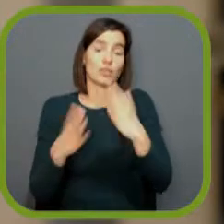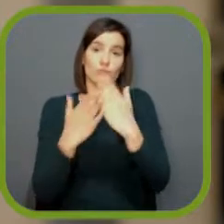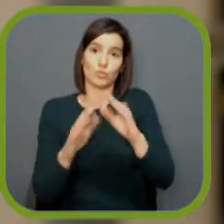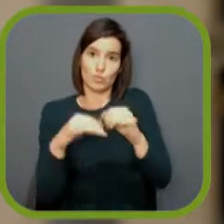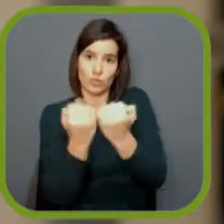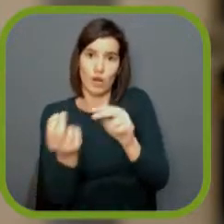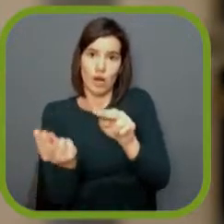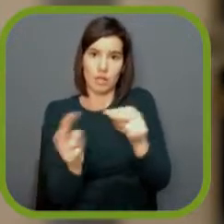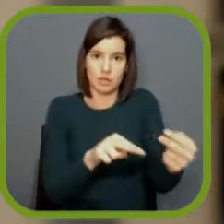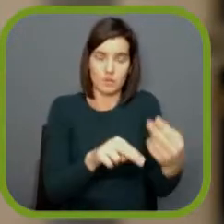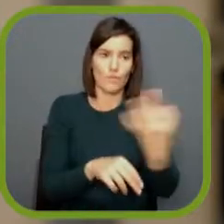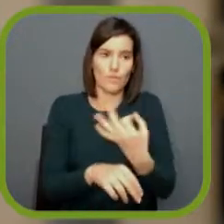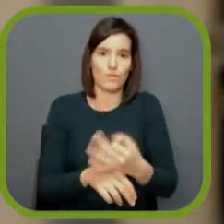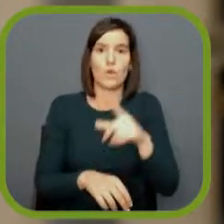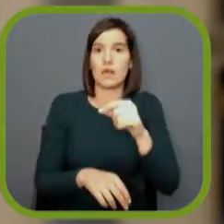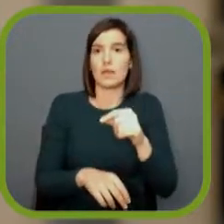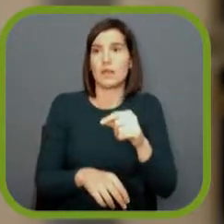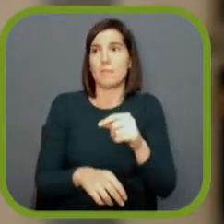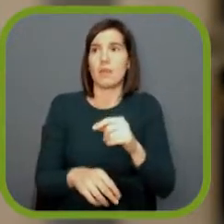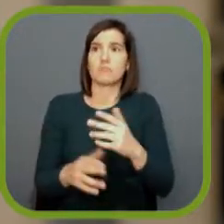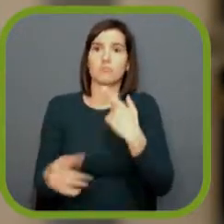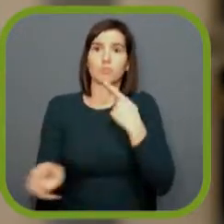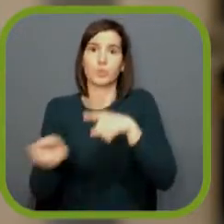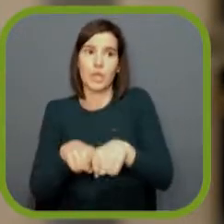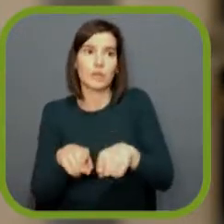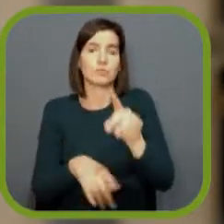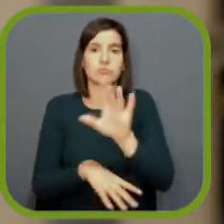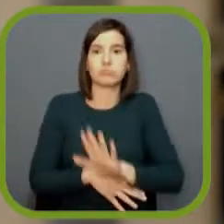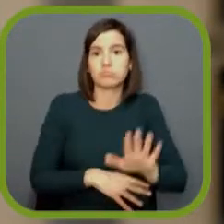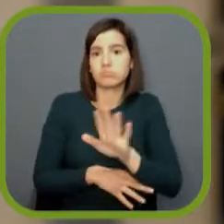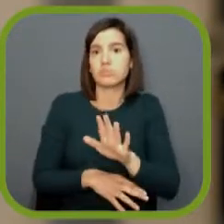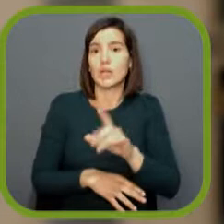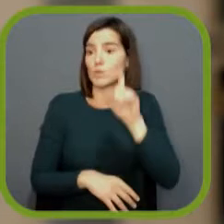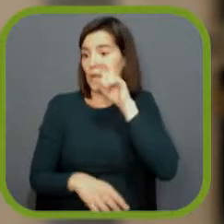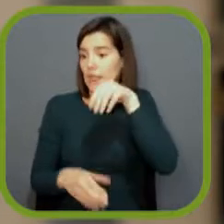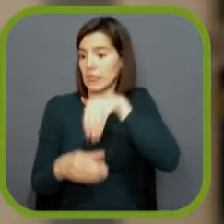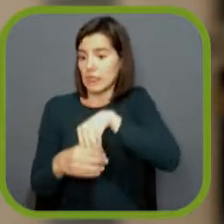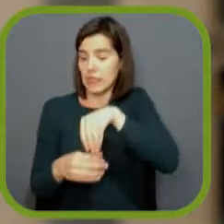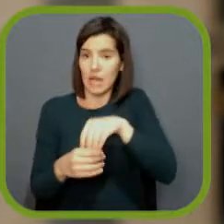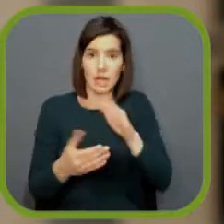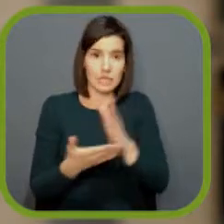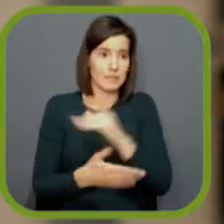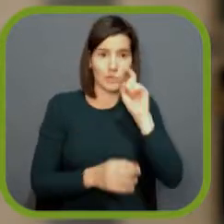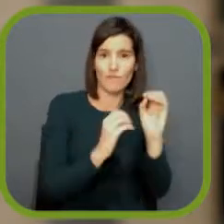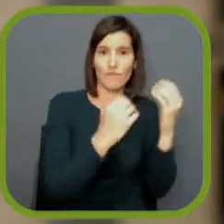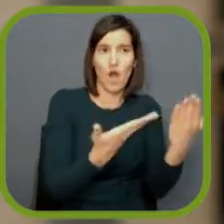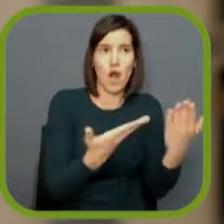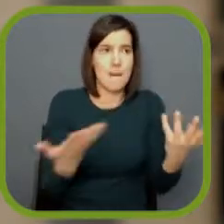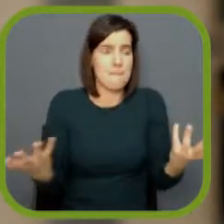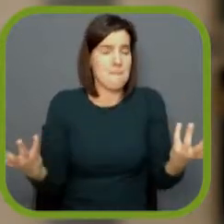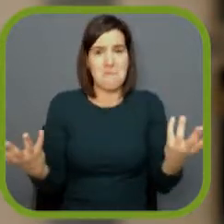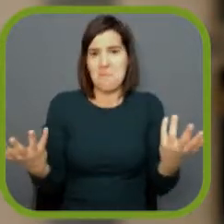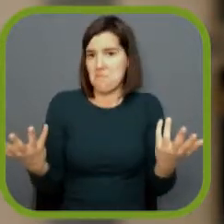âmbito sociológico, as alterações de âmbito geopolítico, a separação entre segurança interna, vamos chamar assim, e segurança